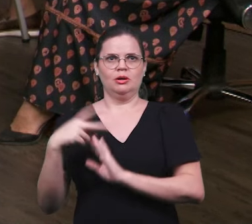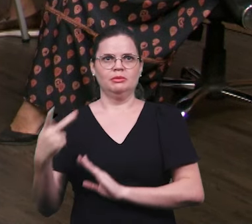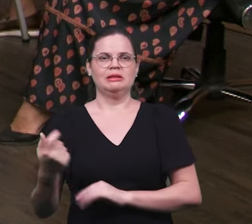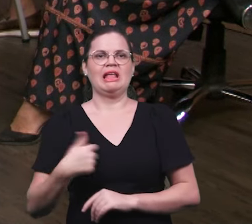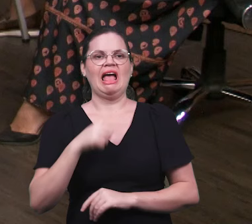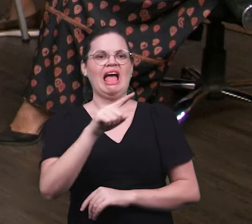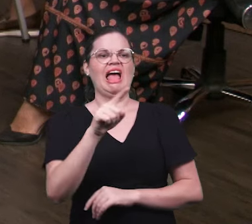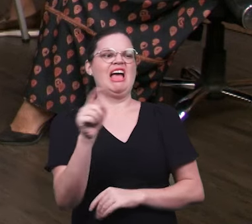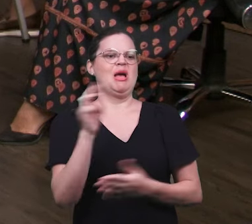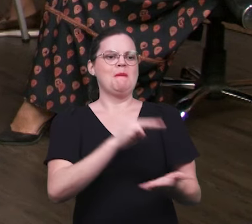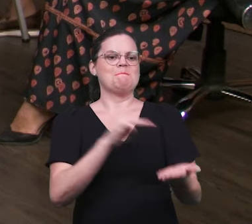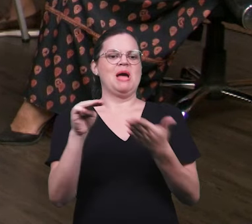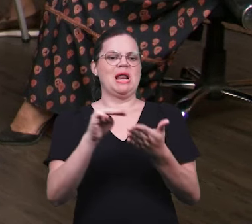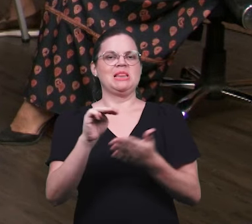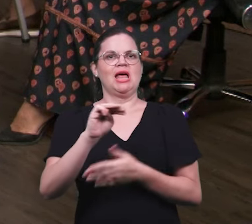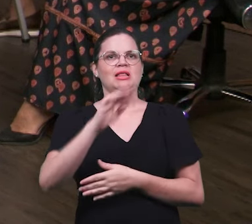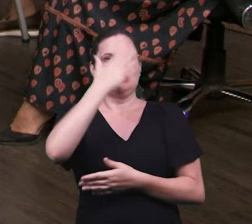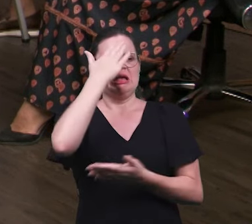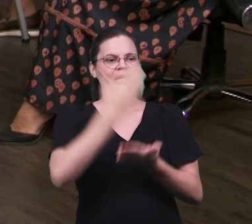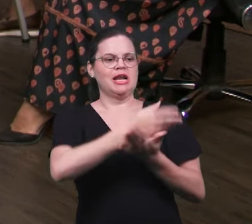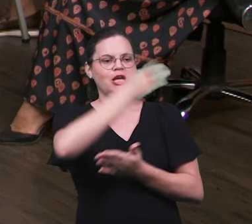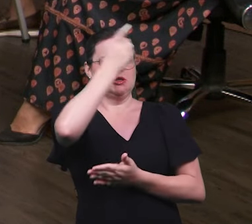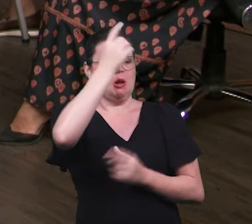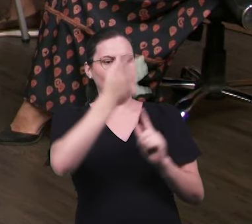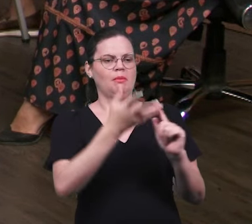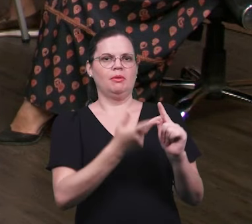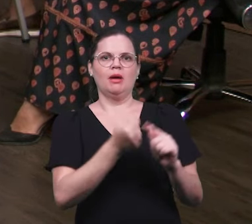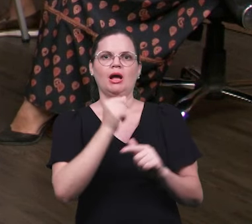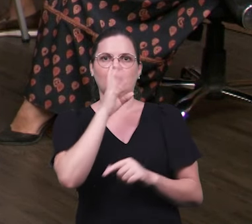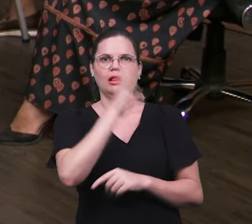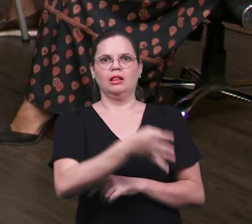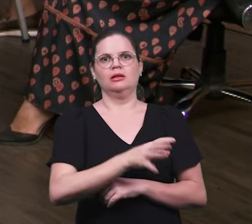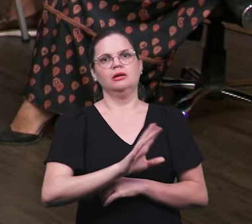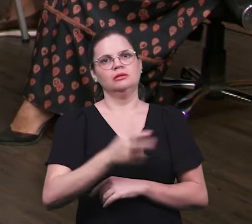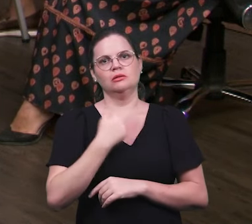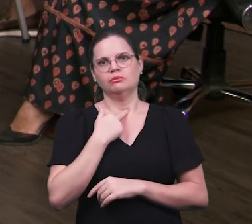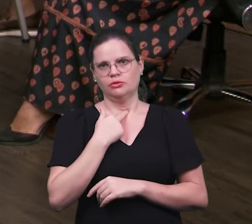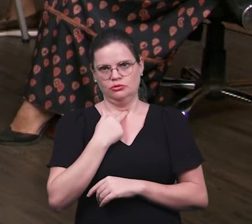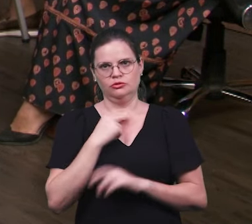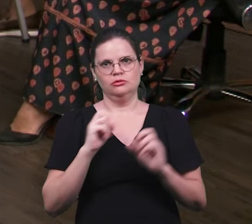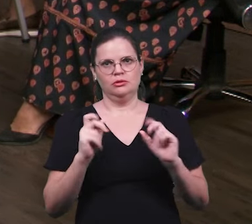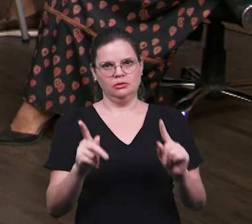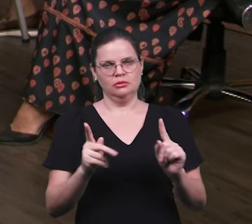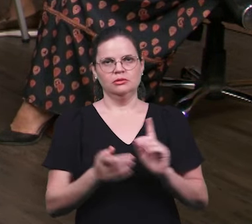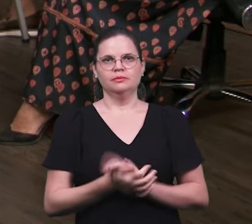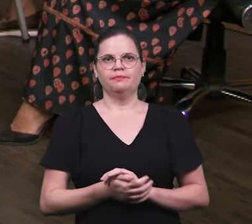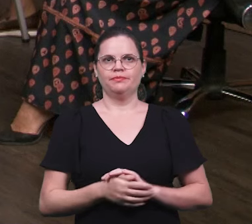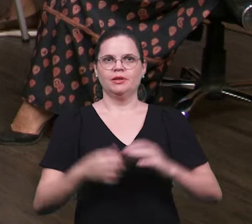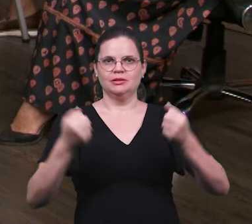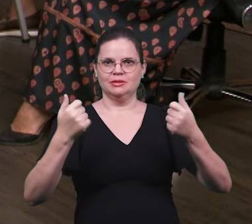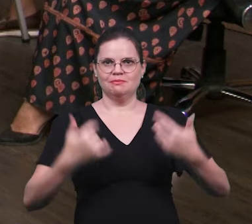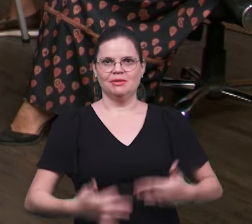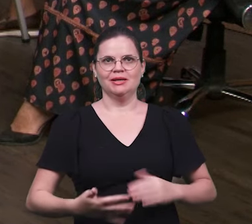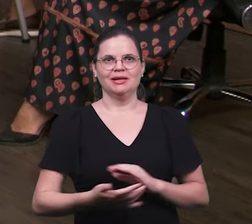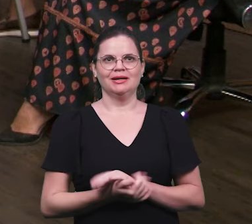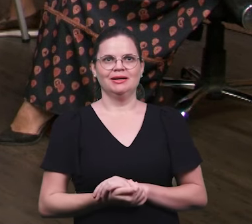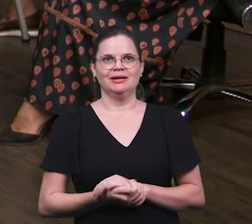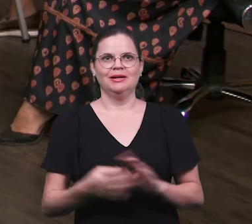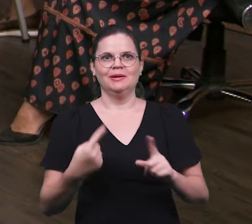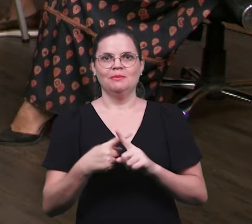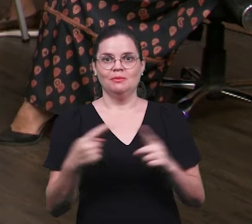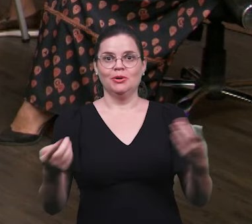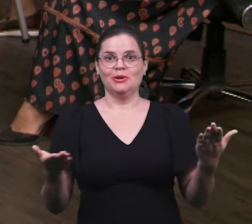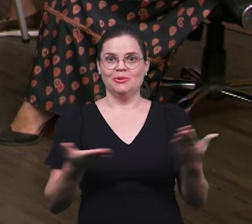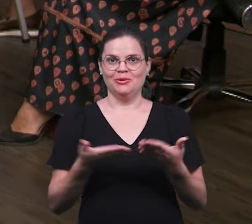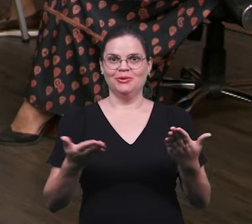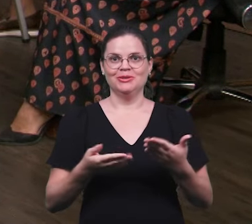Agora, Maranata, crê no dom espiritual, esse povo é isso e aquilo, aí é agressão. E isso nós não fazemos. Fica esse esclarecimento que no final de um assunto